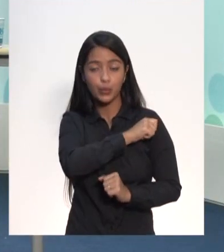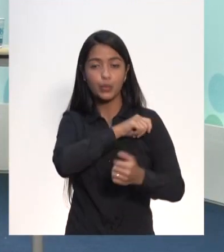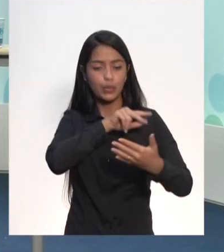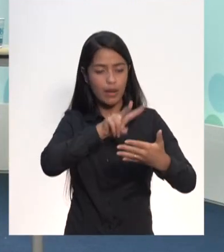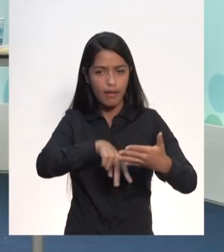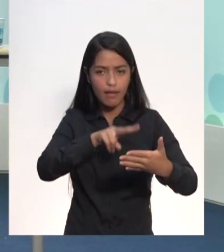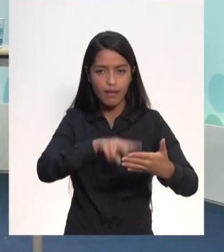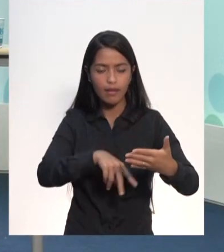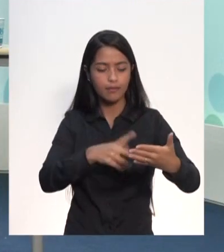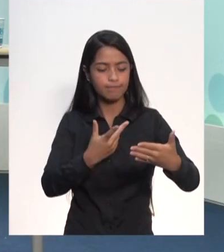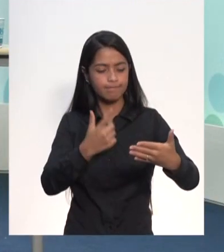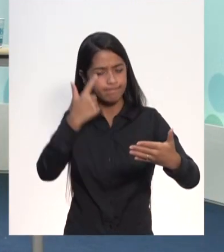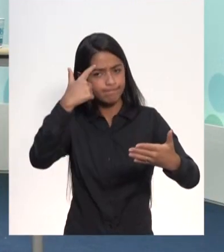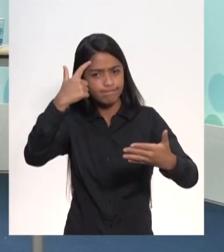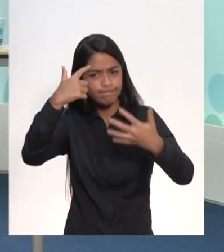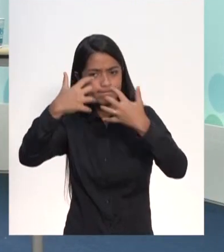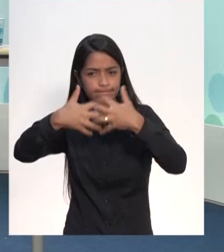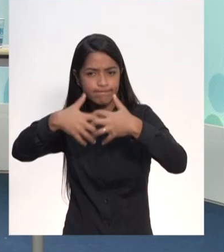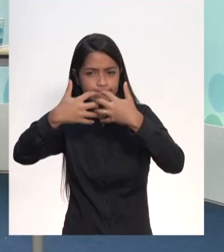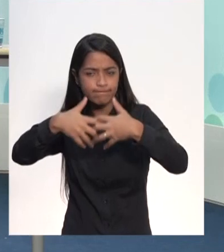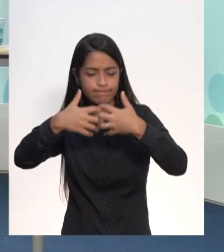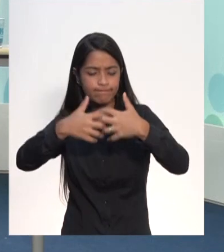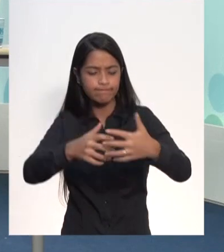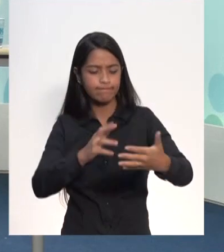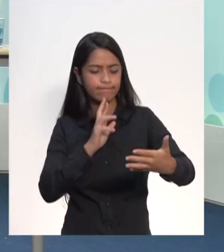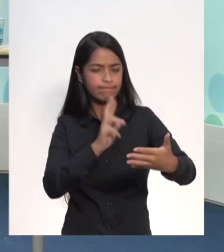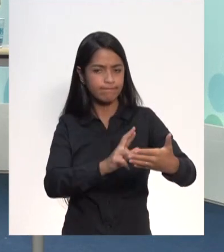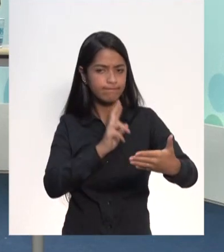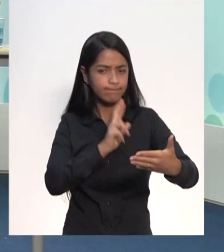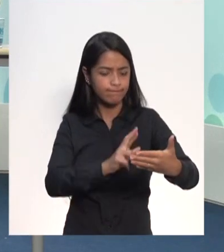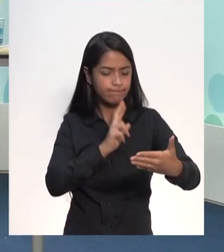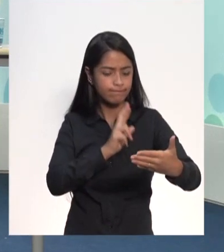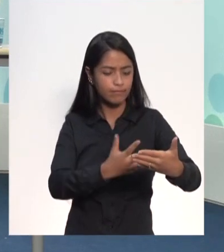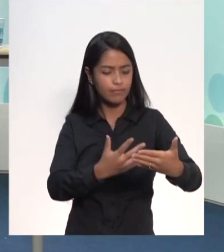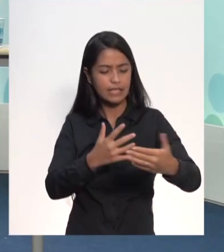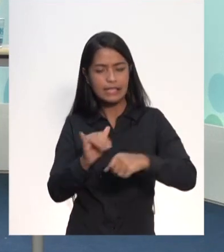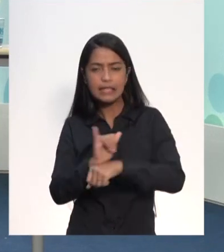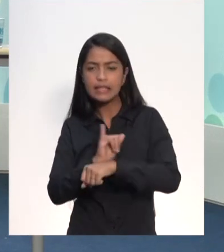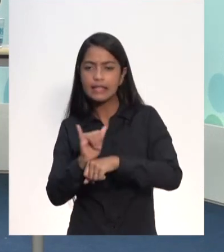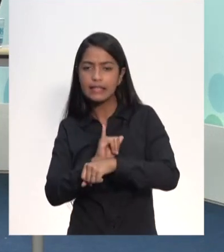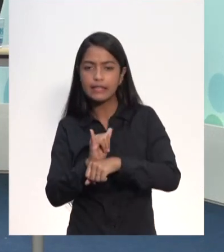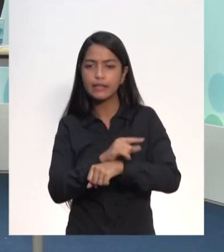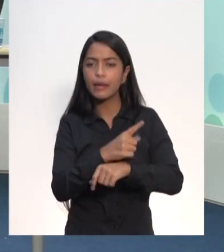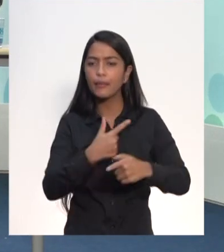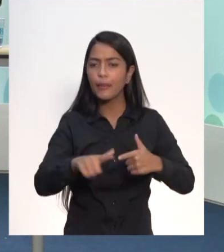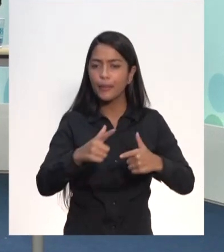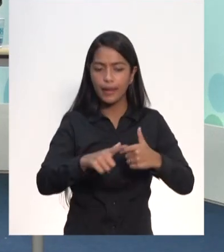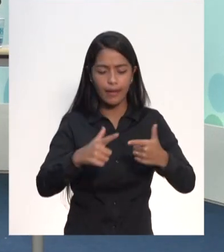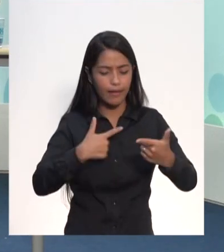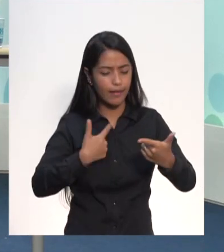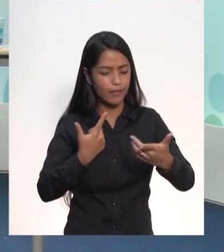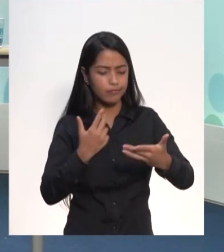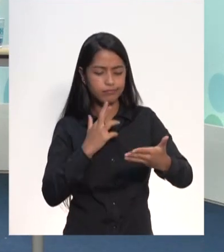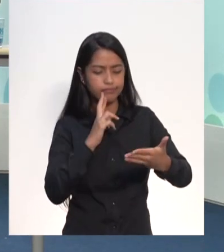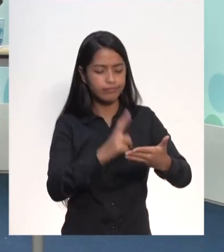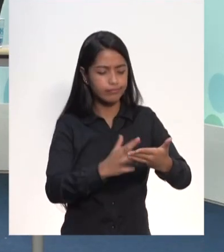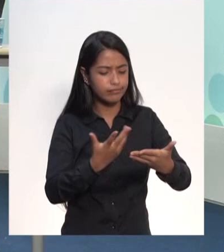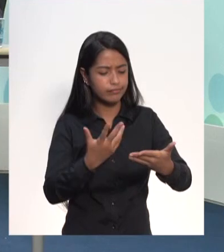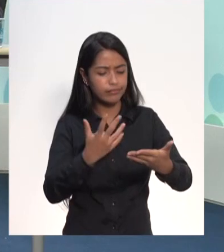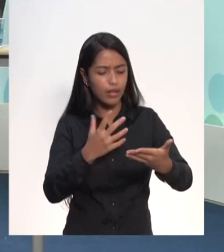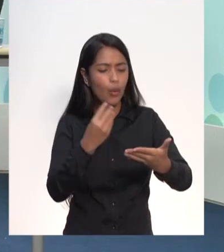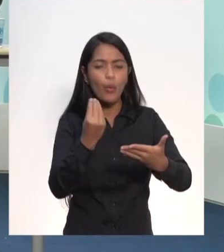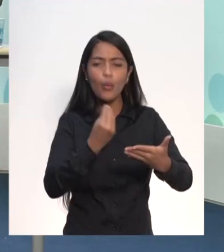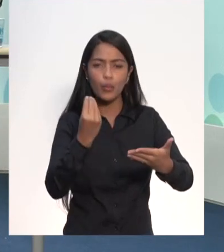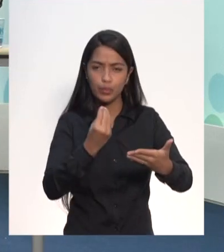as diferentes estratégias na hora de se resolver um problema. Porque o aluno, o estudante, quando ele